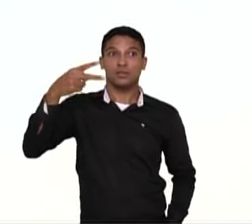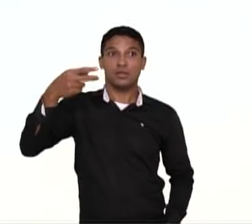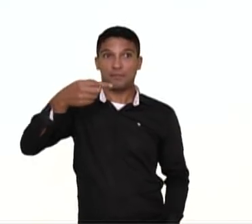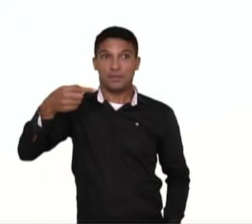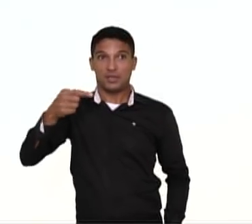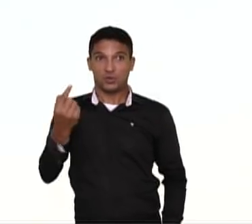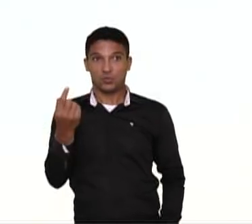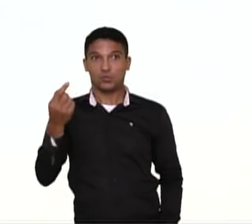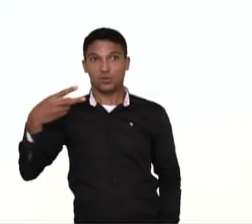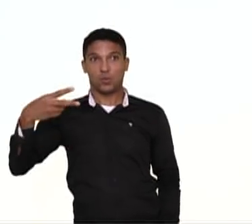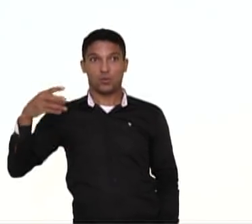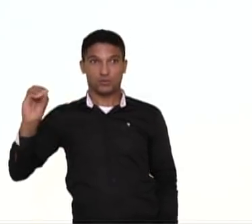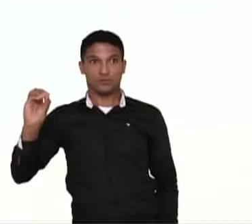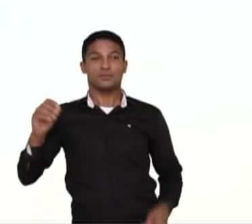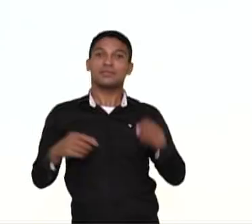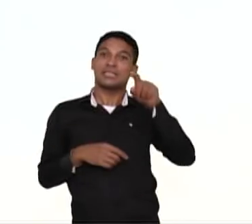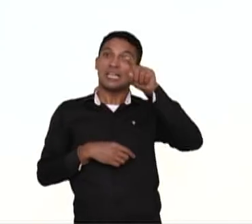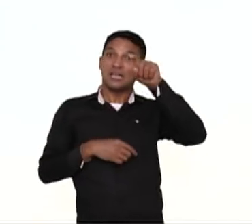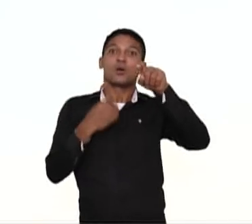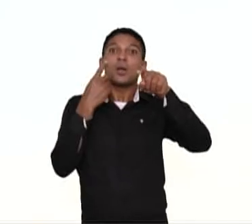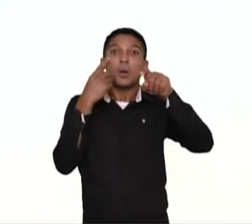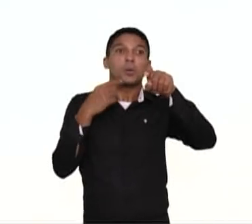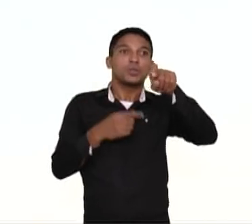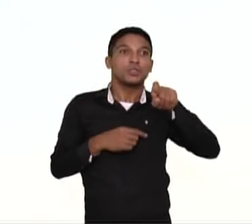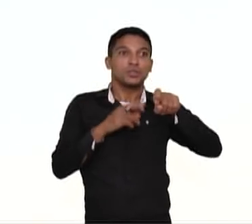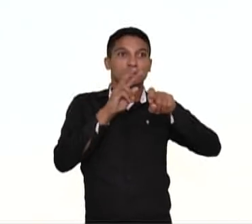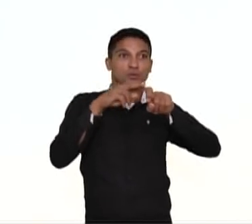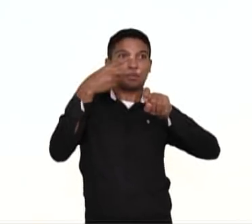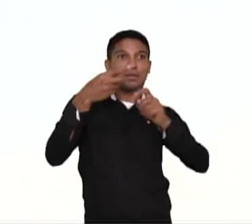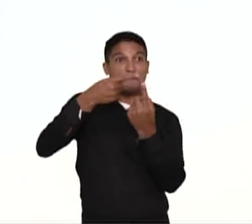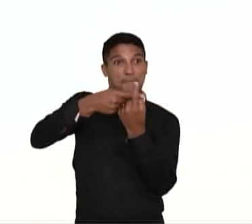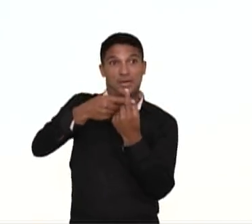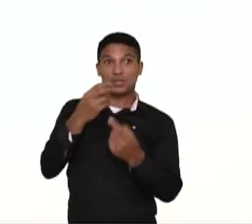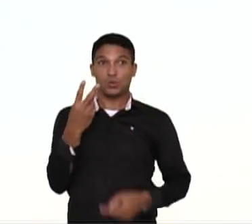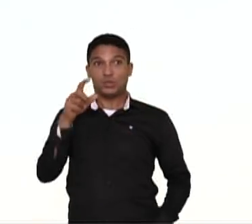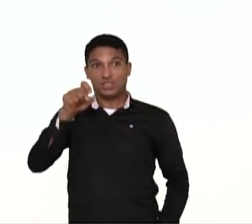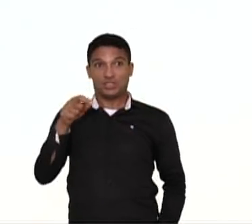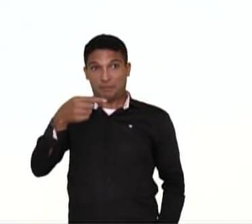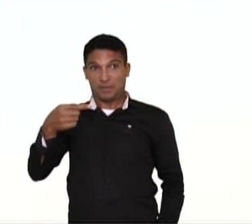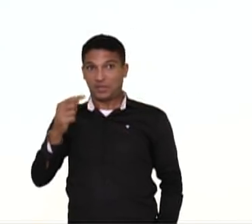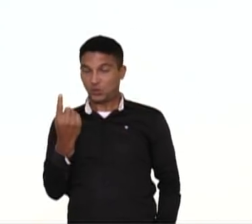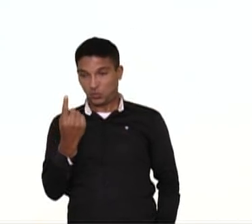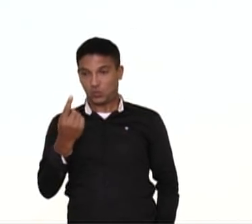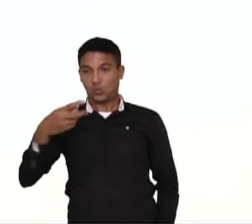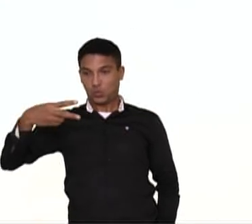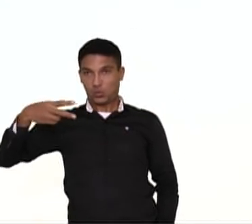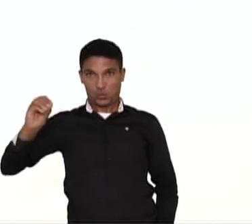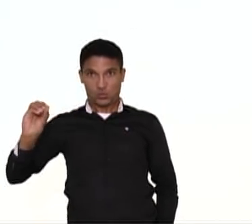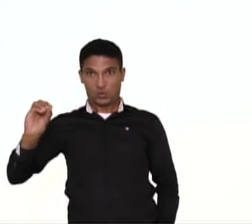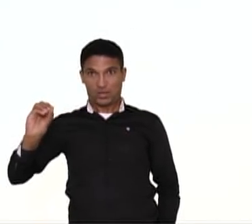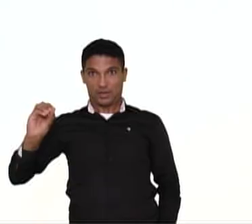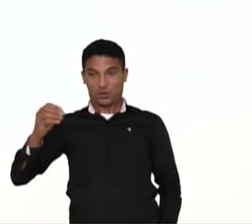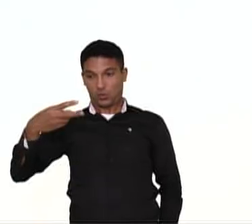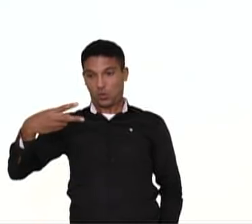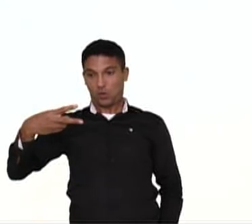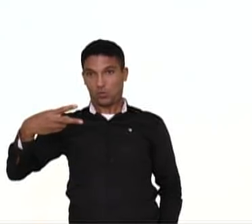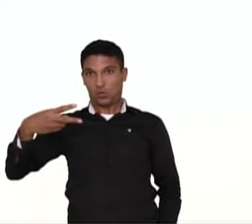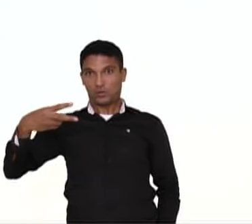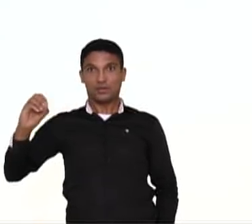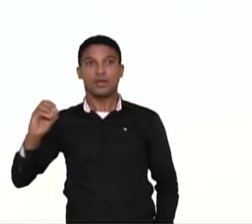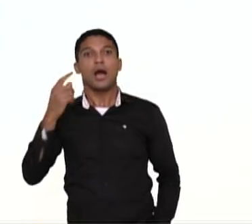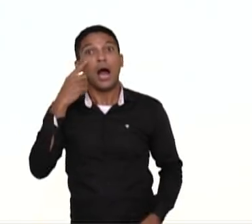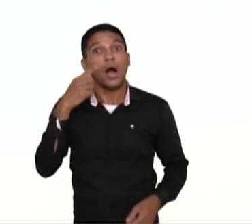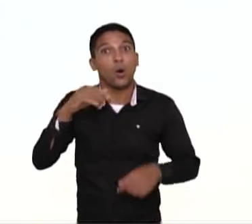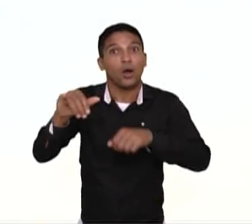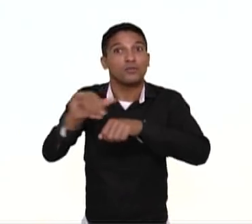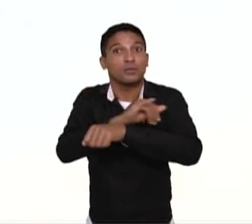agora é a sua vez. O que eu vou dizer para você? Vai trabalhar com solução de equação do segundo grau. Cuidado que